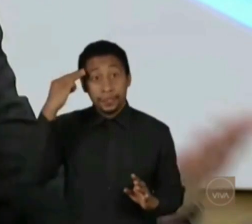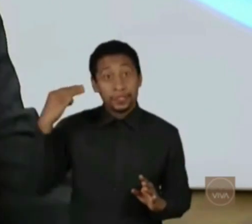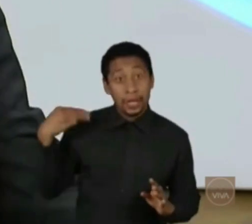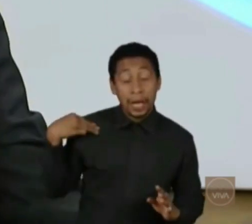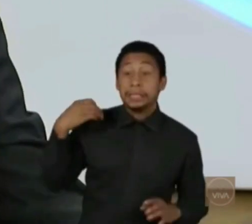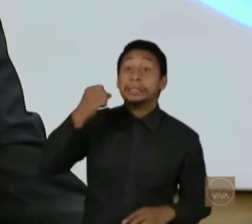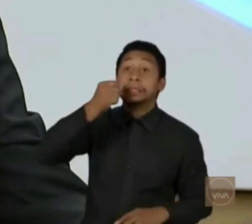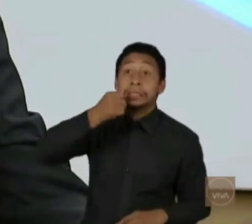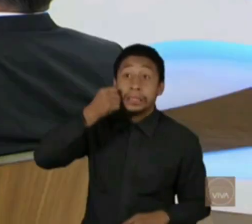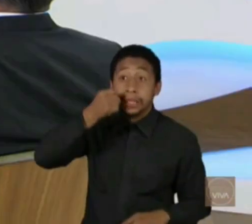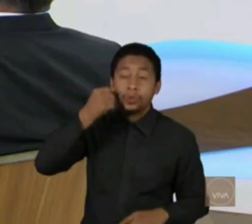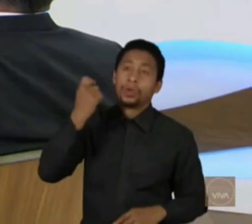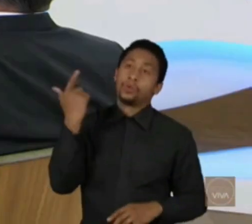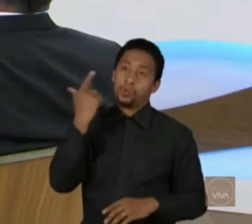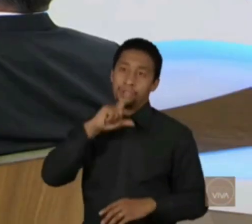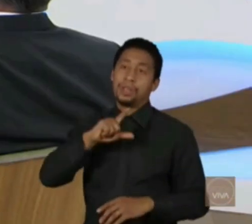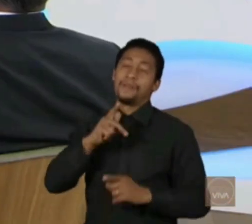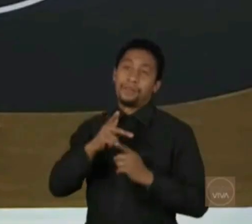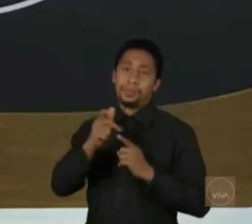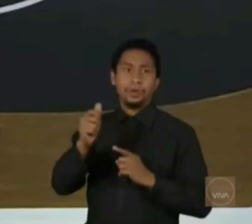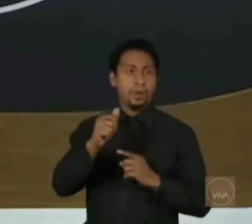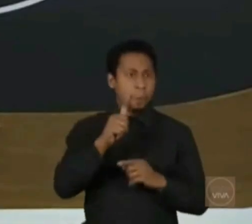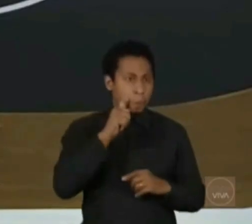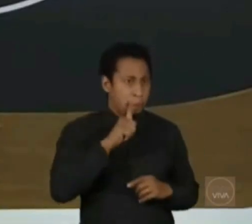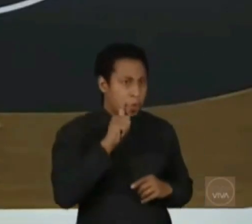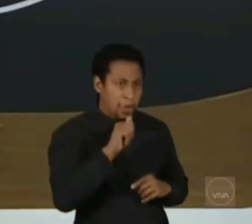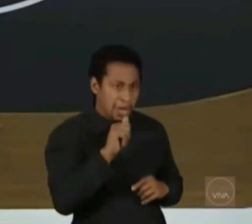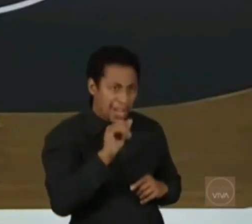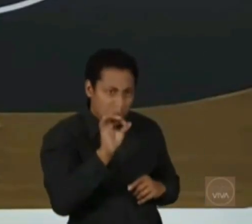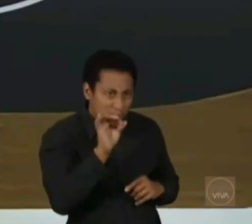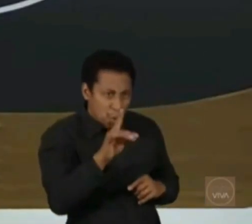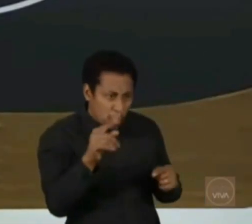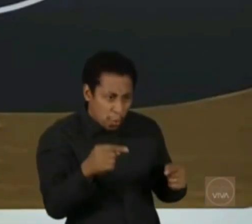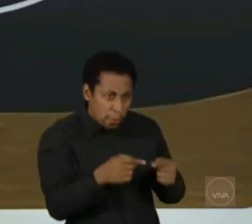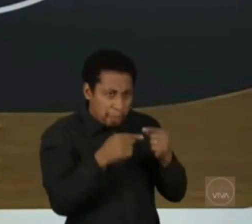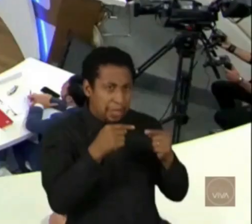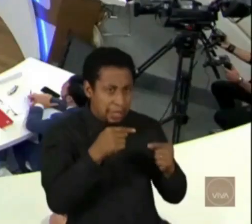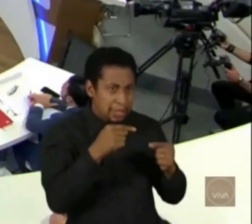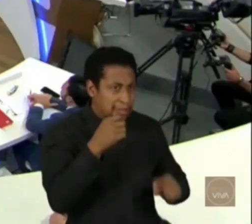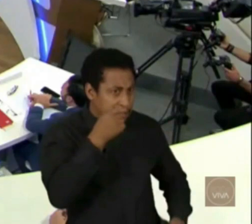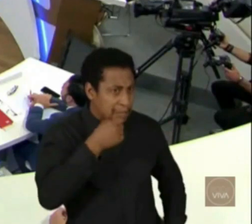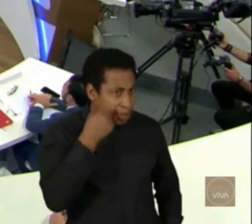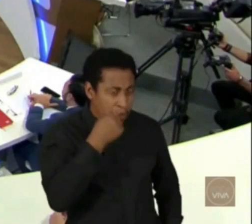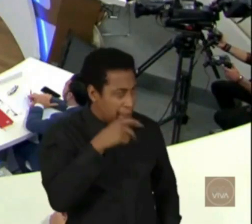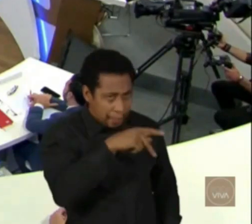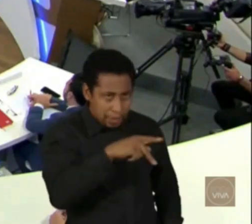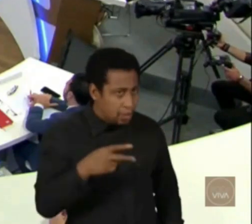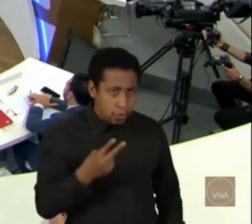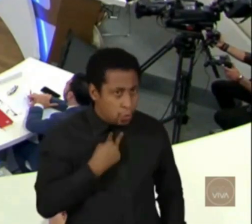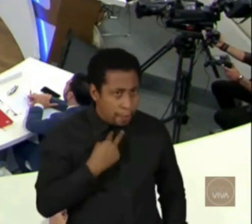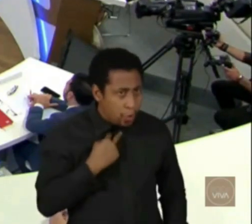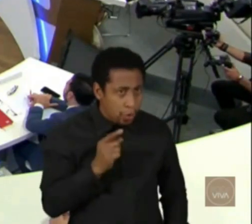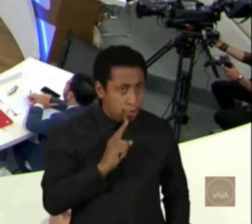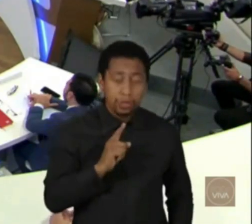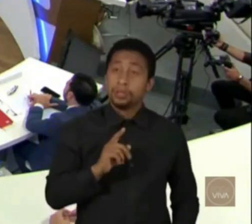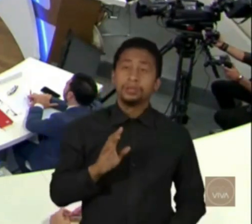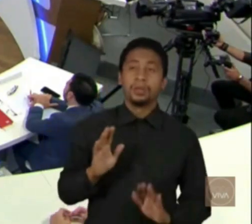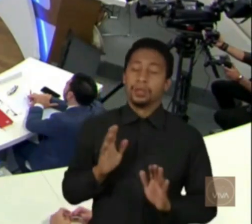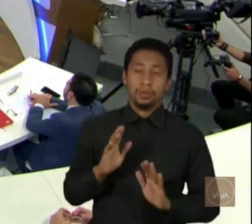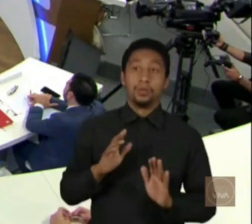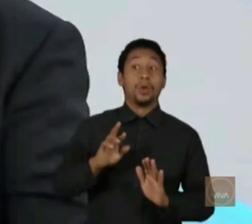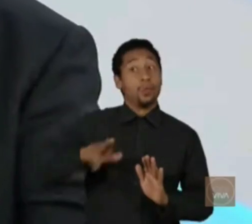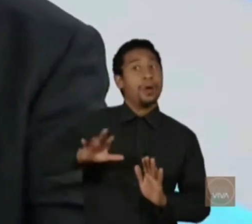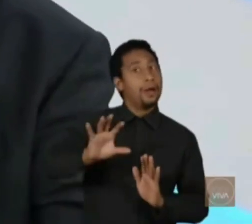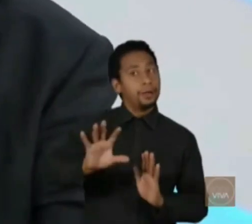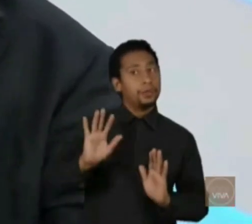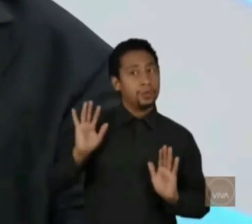federação. Quer alguém mais forte que ela? Mulher só serve para senadora, não para presidente, senador? Não, não é isso. Eu estou falando que tem fila. O Tarcísio é mais forte que a